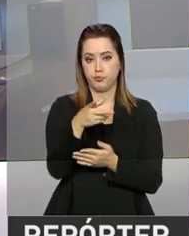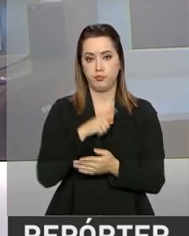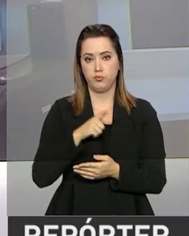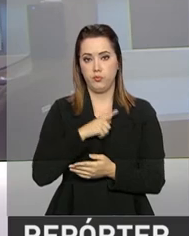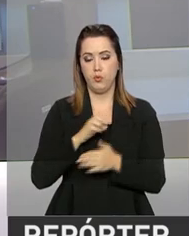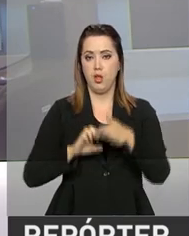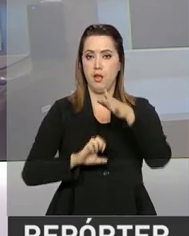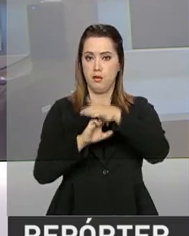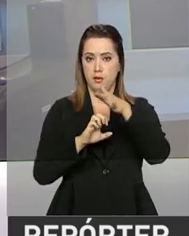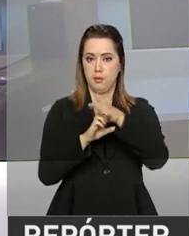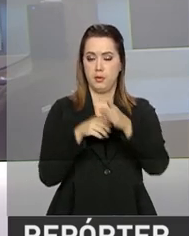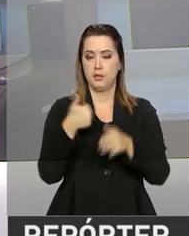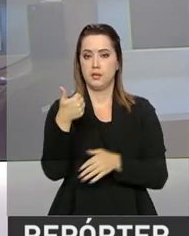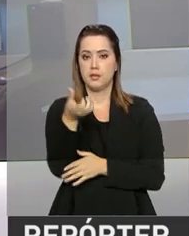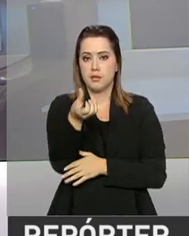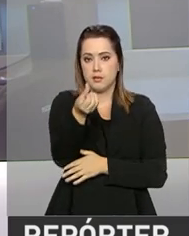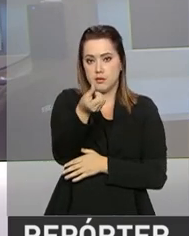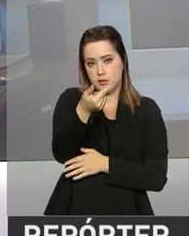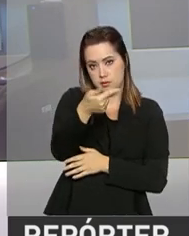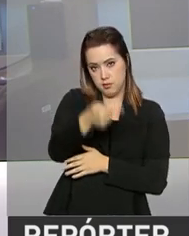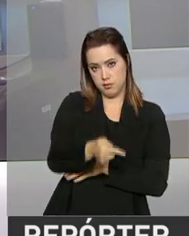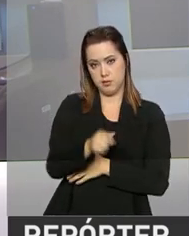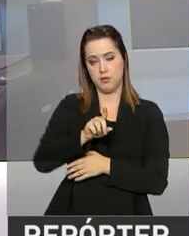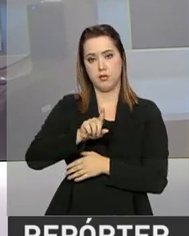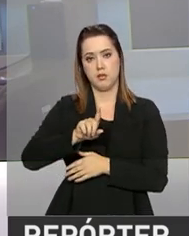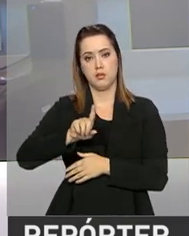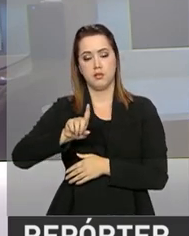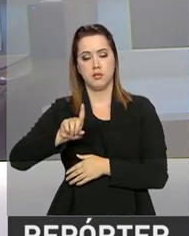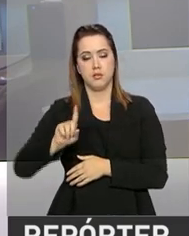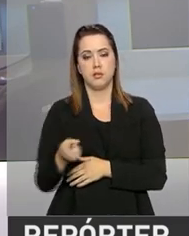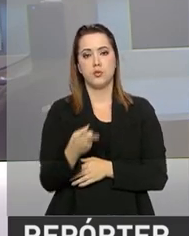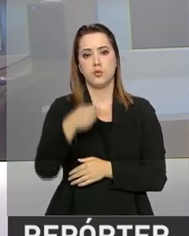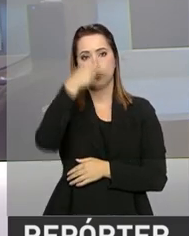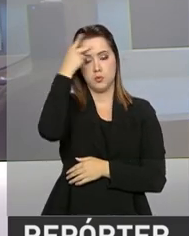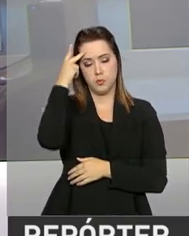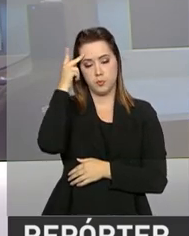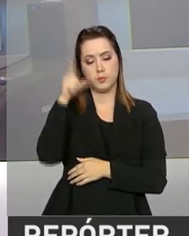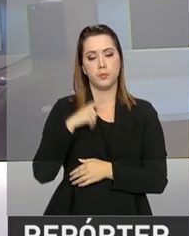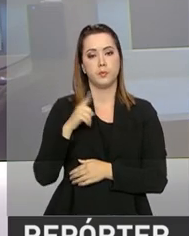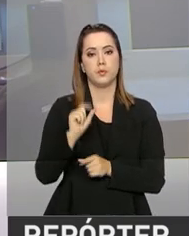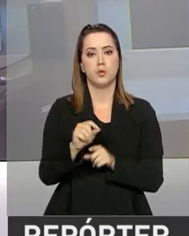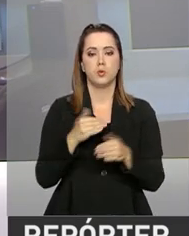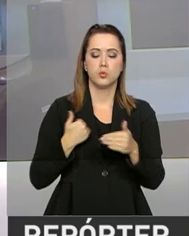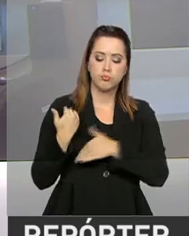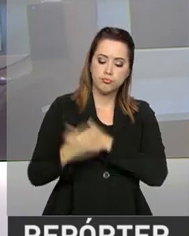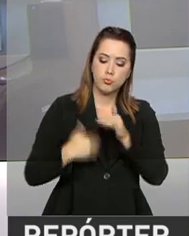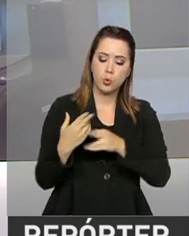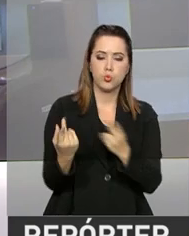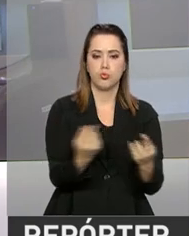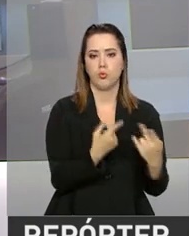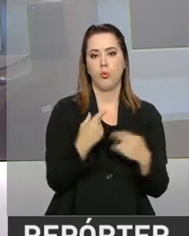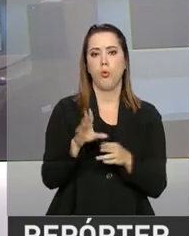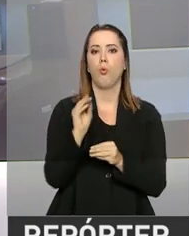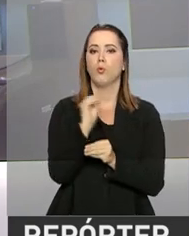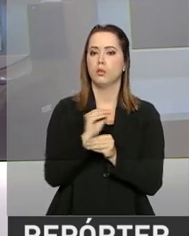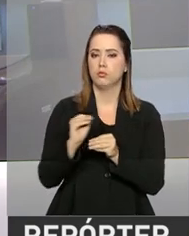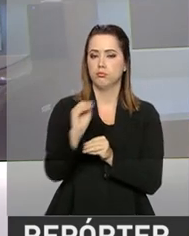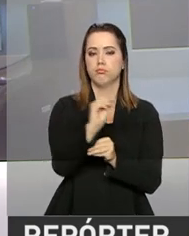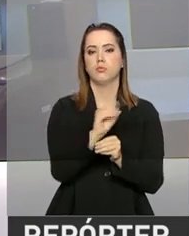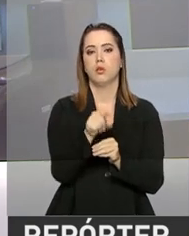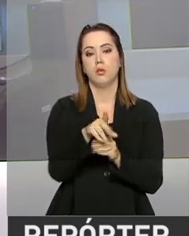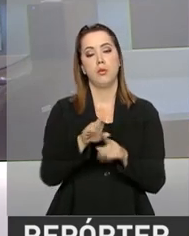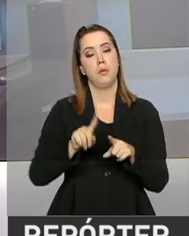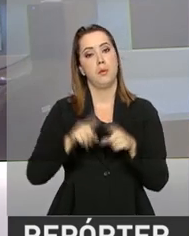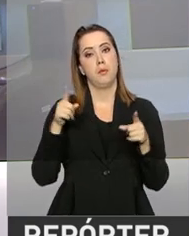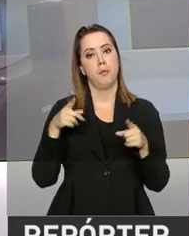possuem juntos cerca de 167 mil beneficiários. Estes clientes continuam a ter assistência regular. A medida só restringe a entrada